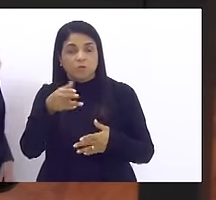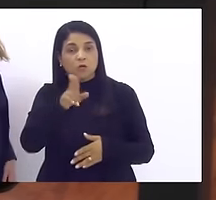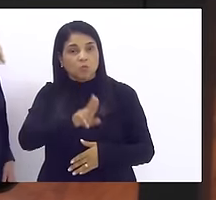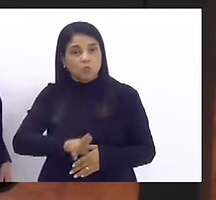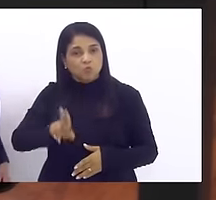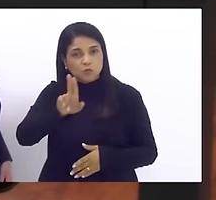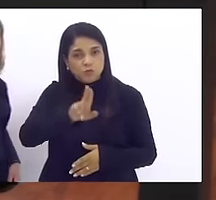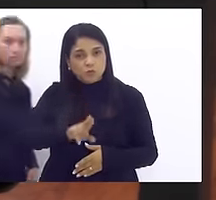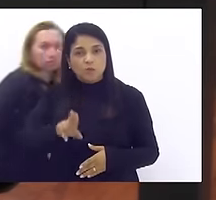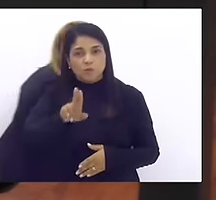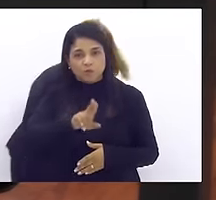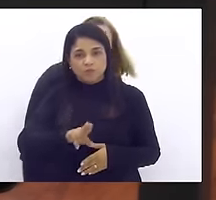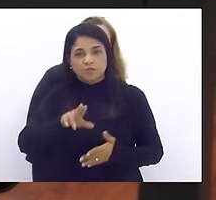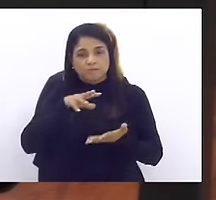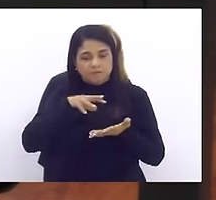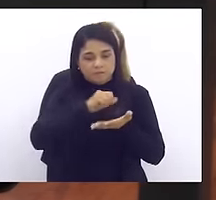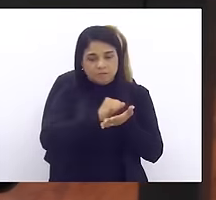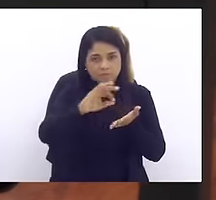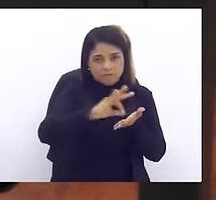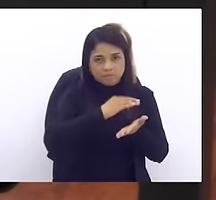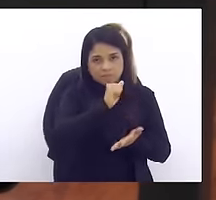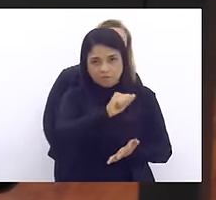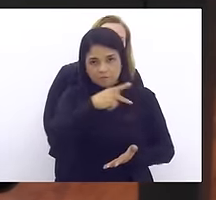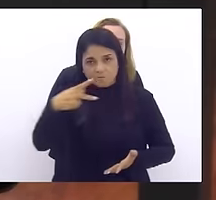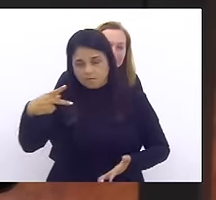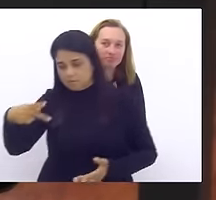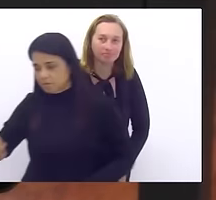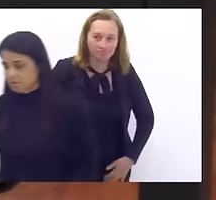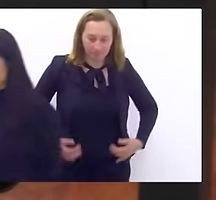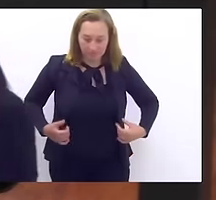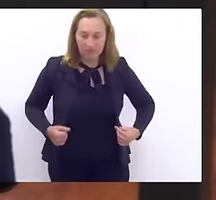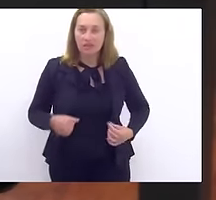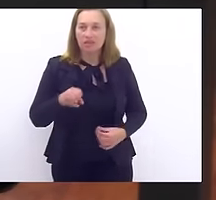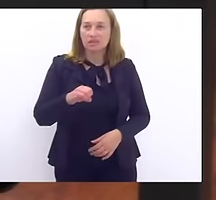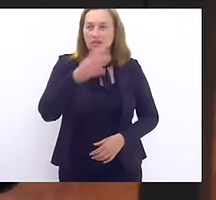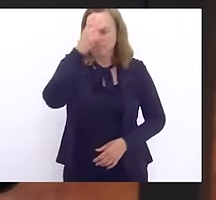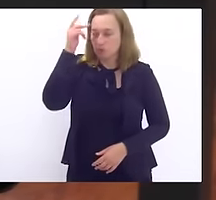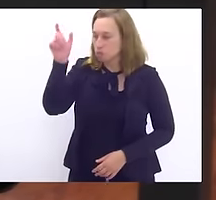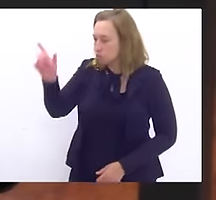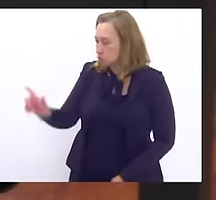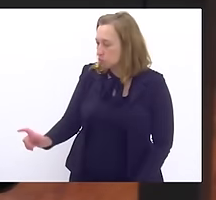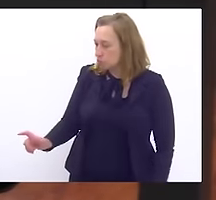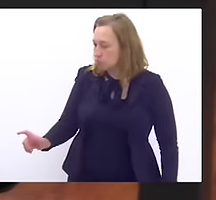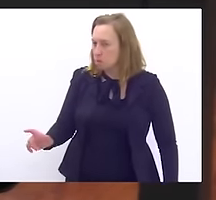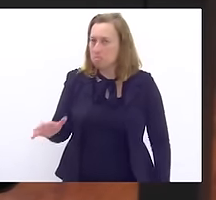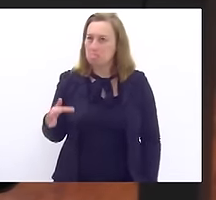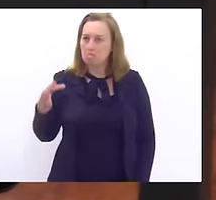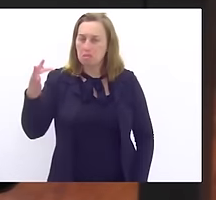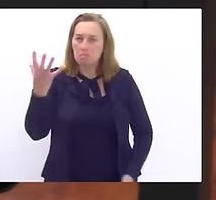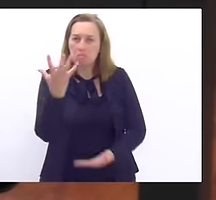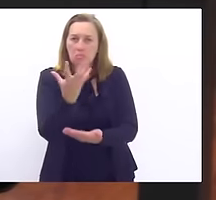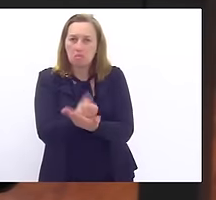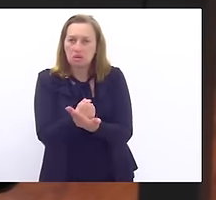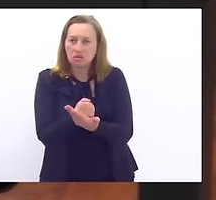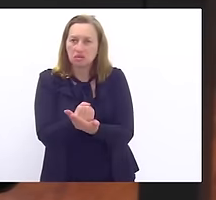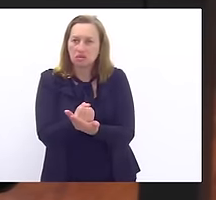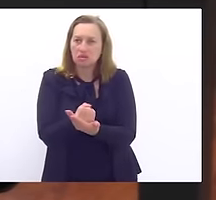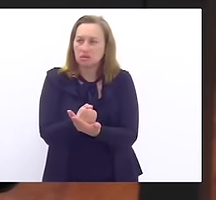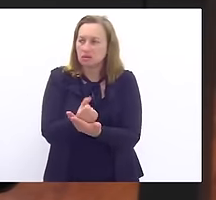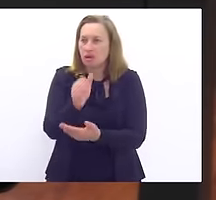previamente cadastrados em aplicativos Entenda se o usuário não é previamente cadastrado no aplicativo